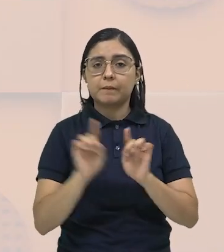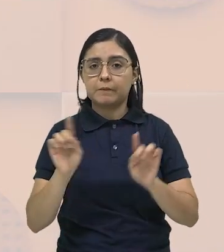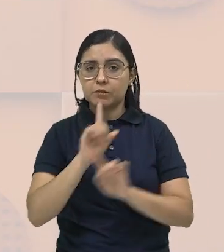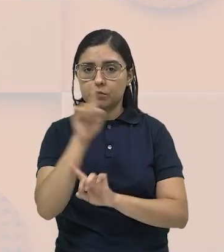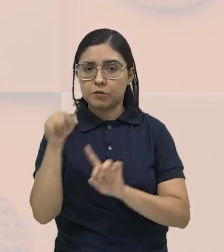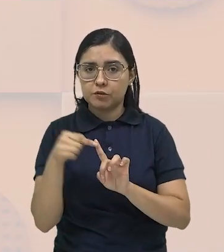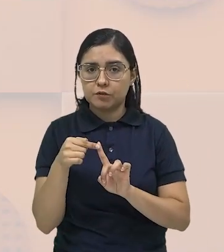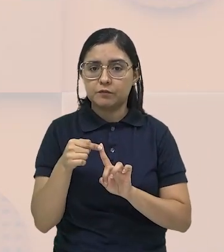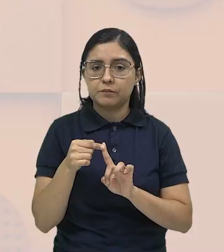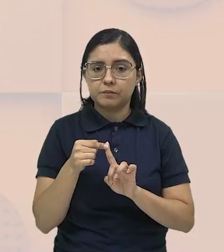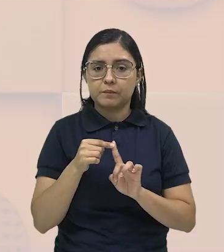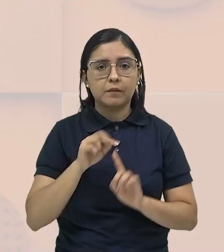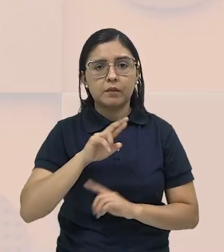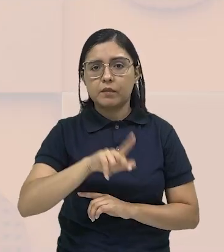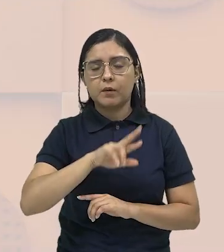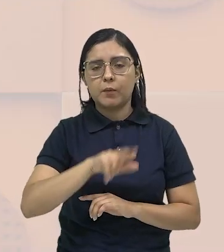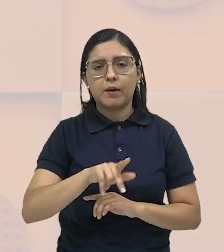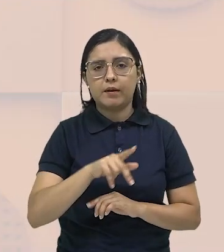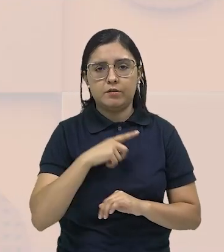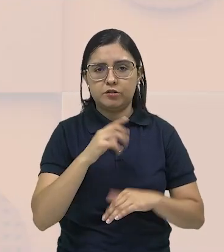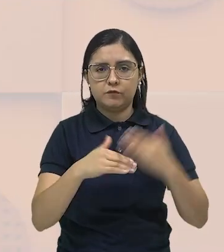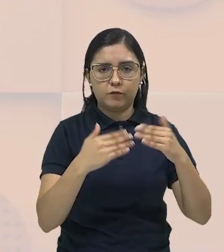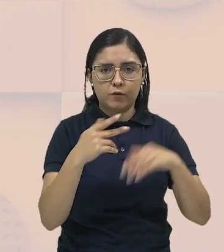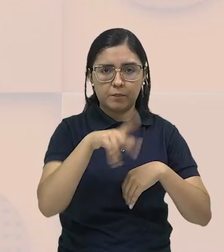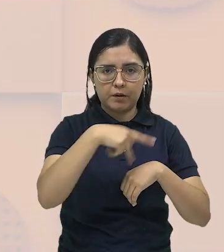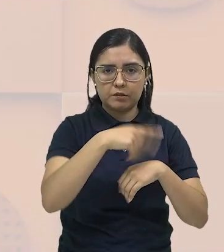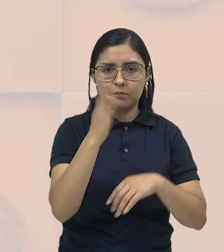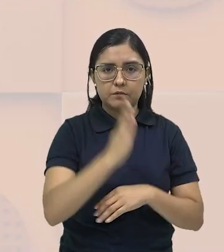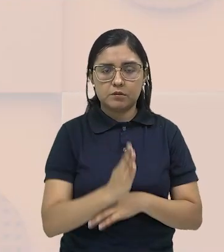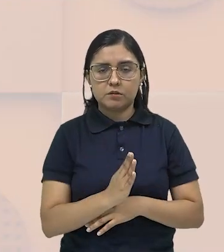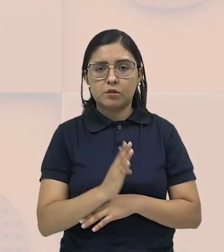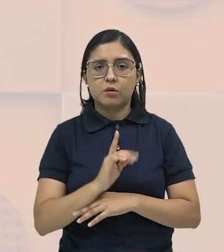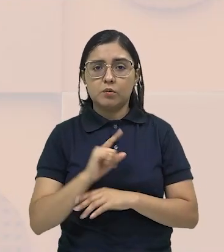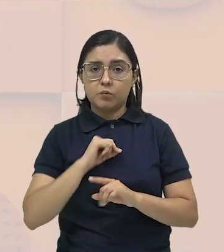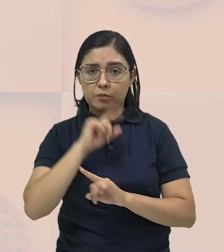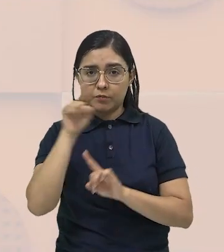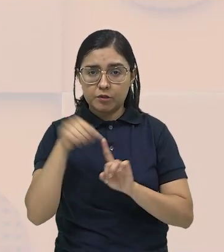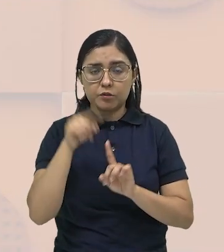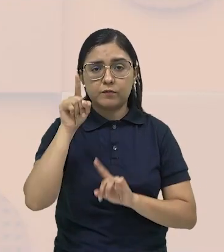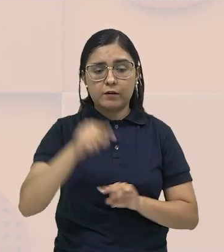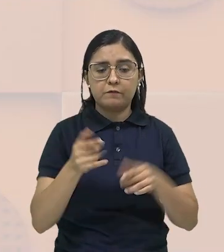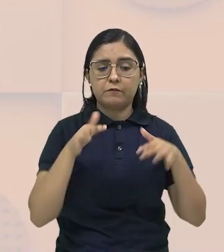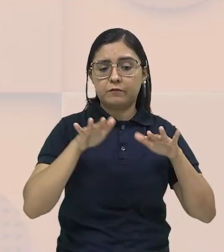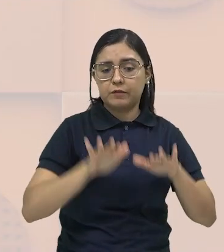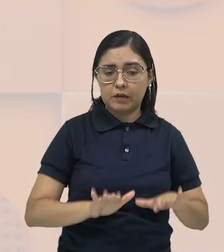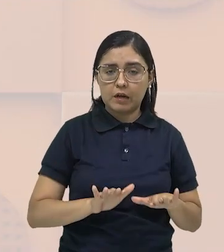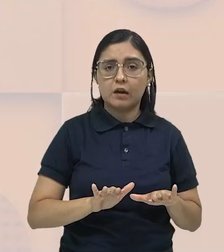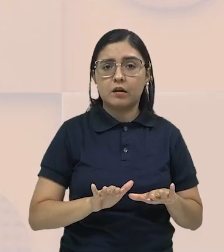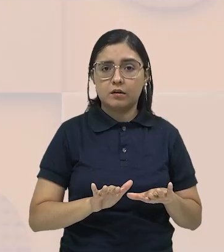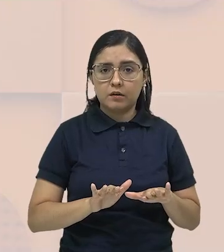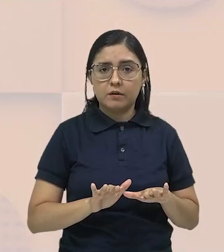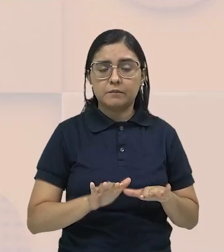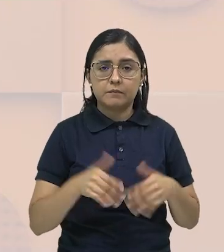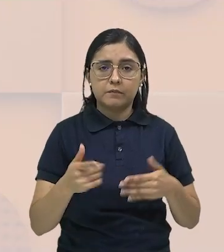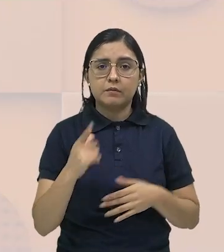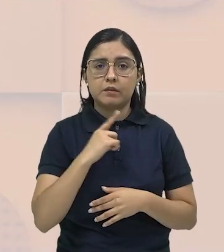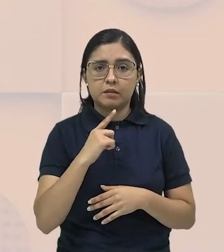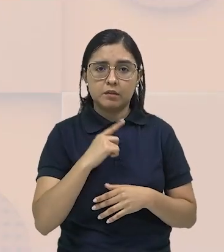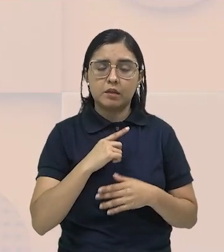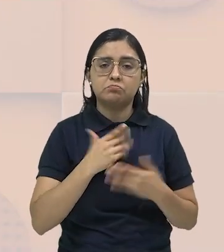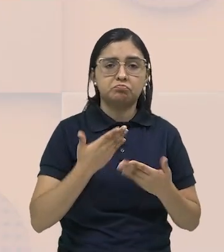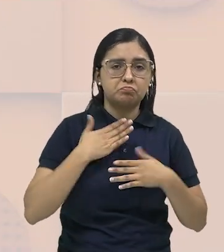era necessariamente desenvolver o nosso país. O intuito era se estabelecer de uma forma confortável,